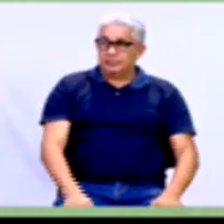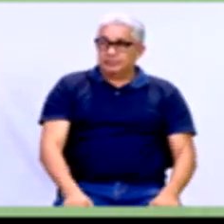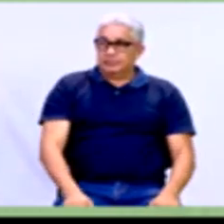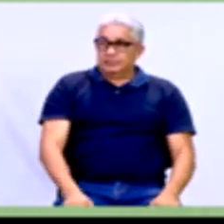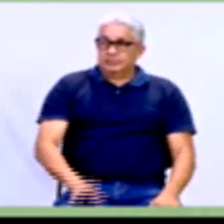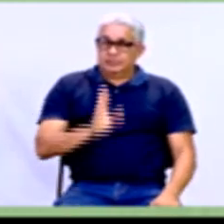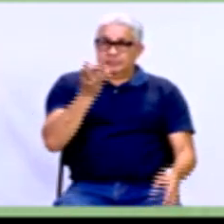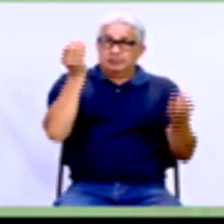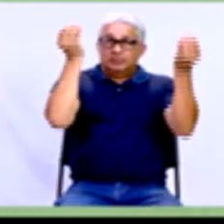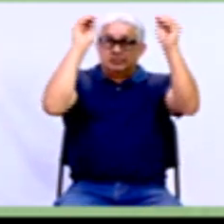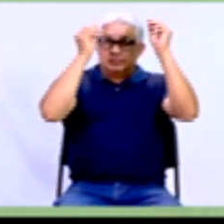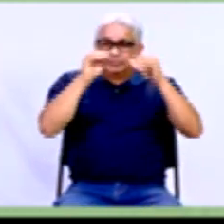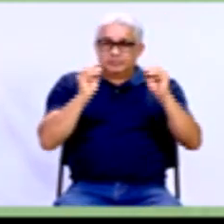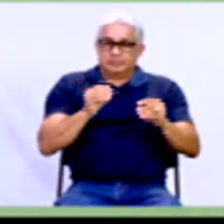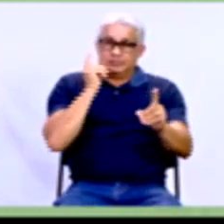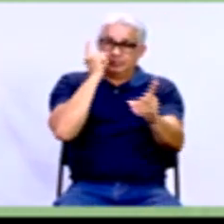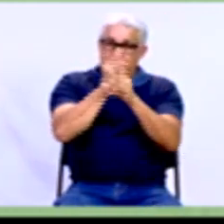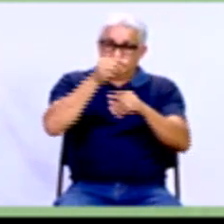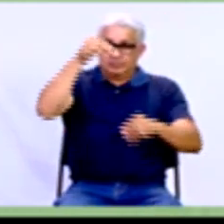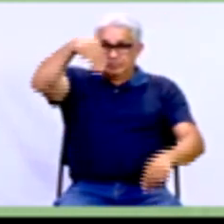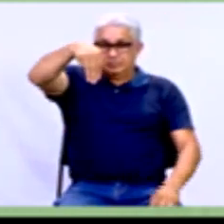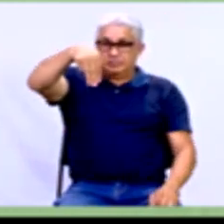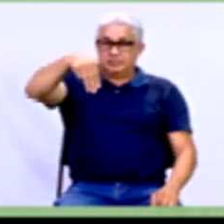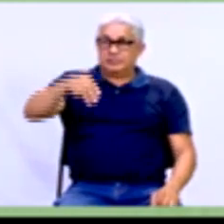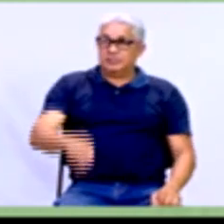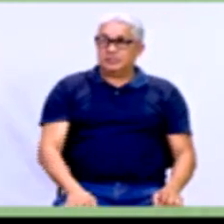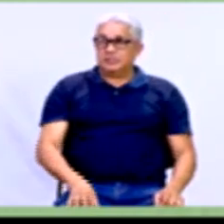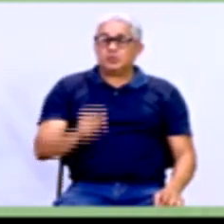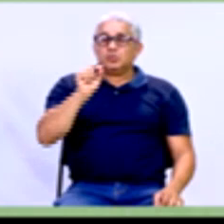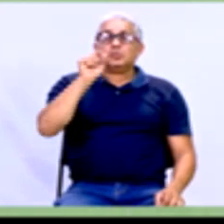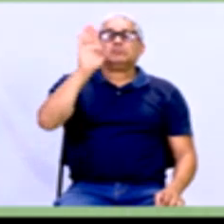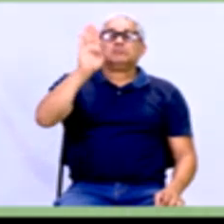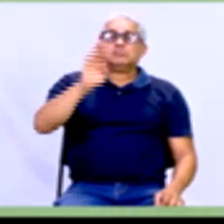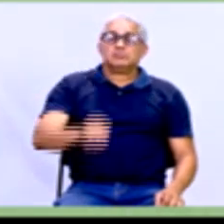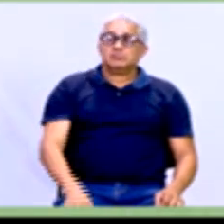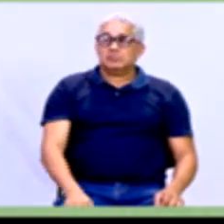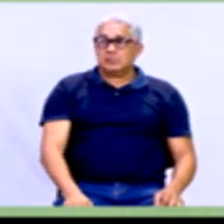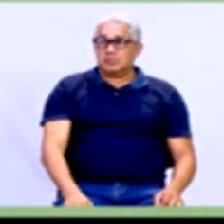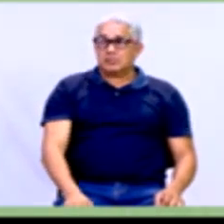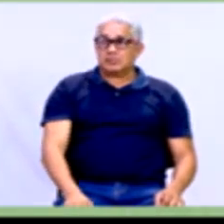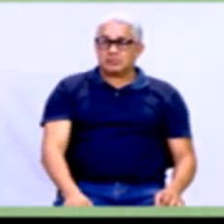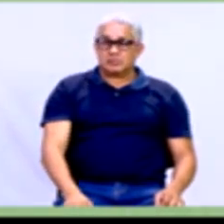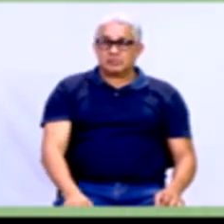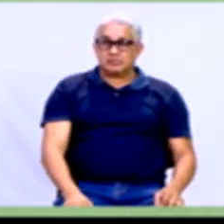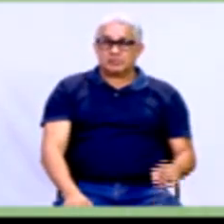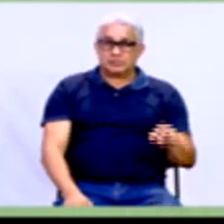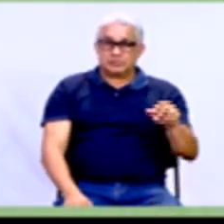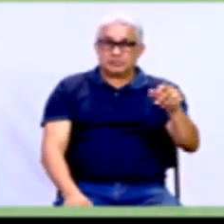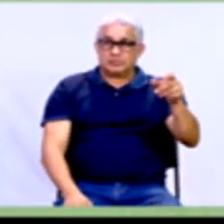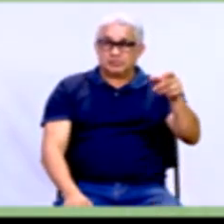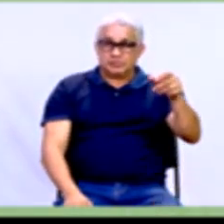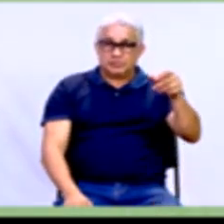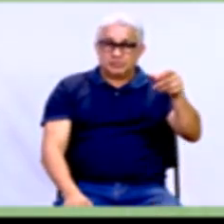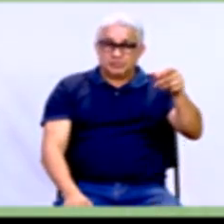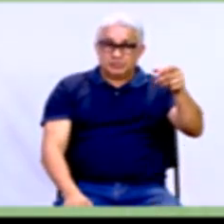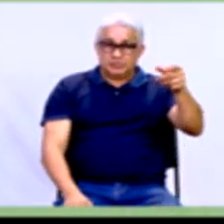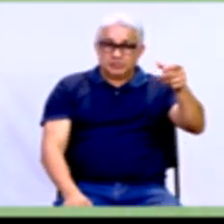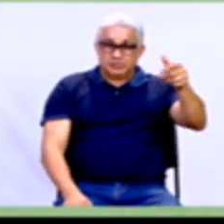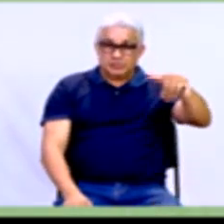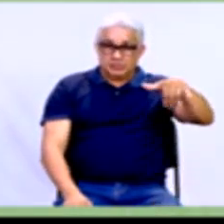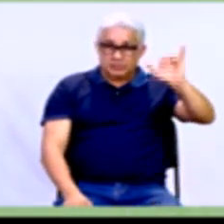eu já coloquei o valor que a gente encontrou aqui de M. O que é o meu B? Nada mais que a média de